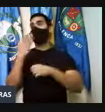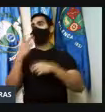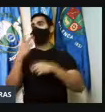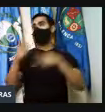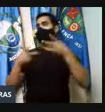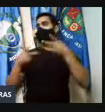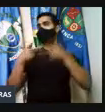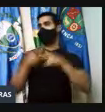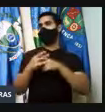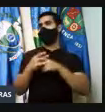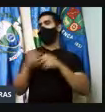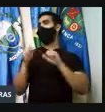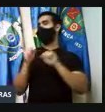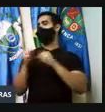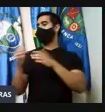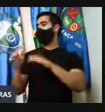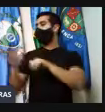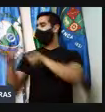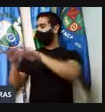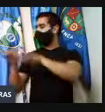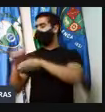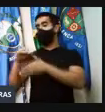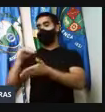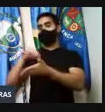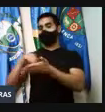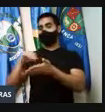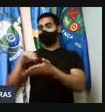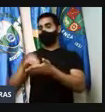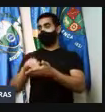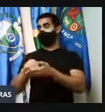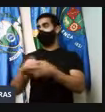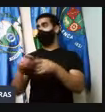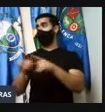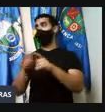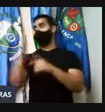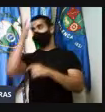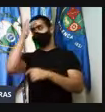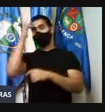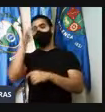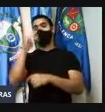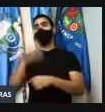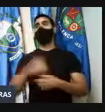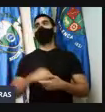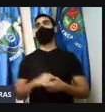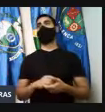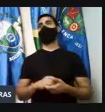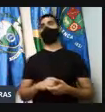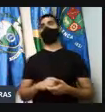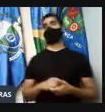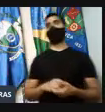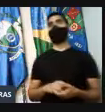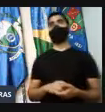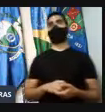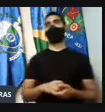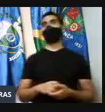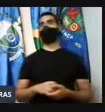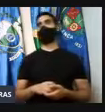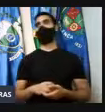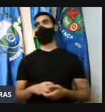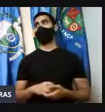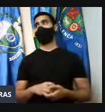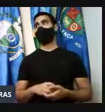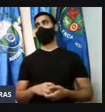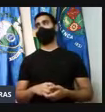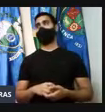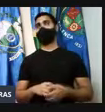verbal para convocação da secretária e os membros do gabinete de Presidente, Presidente, pela ordem, só um instantinho.